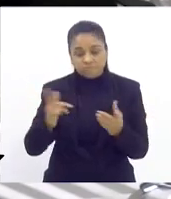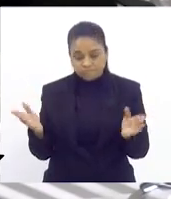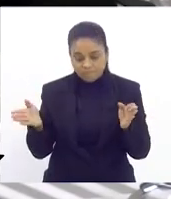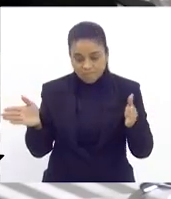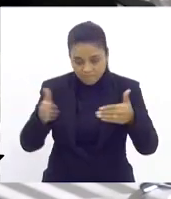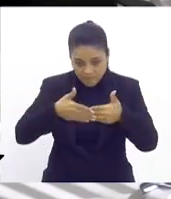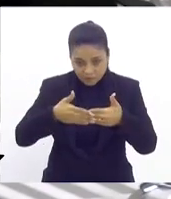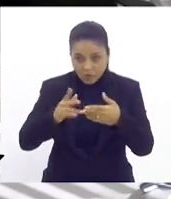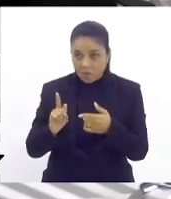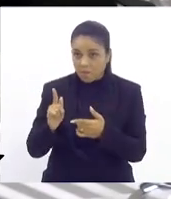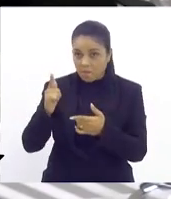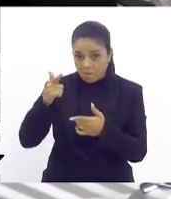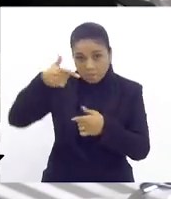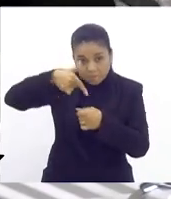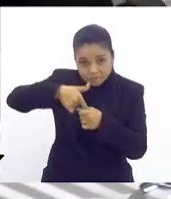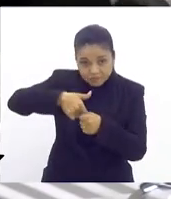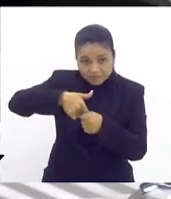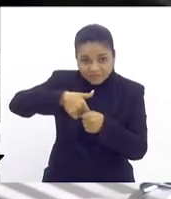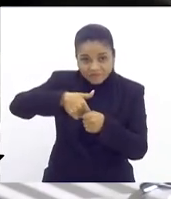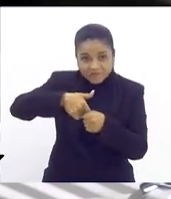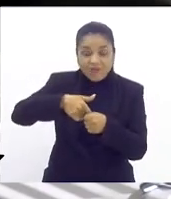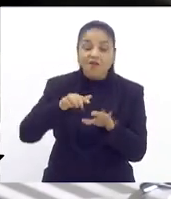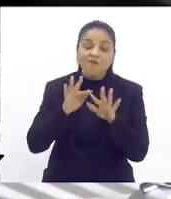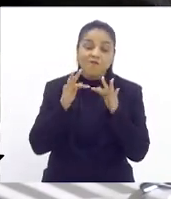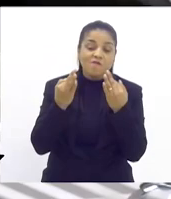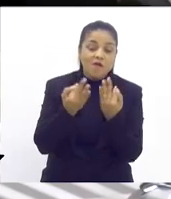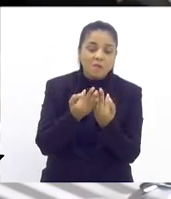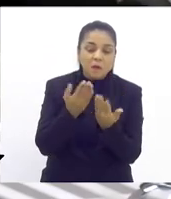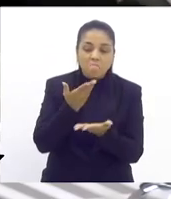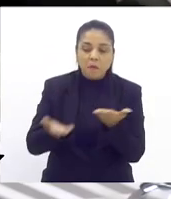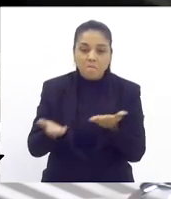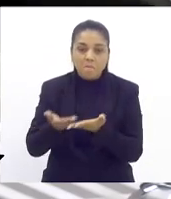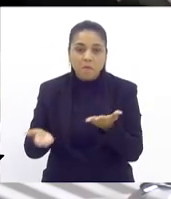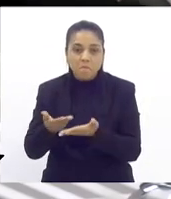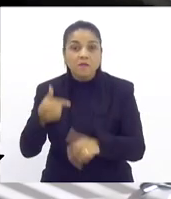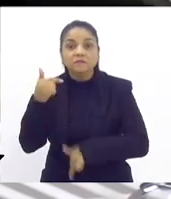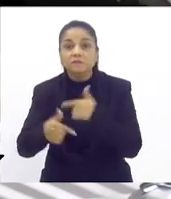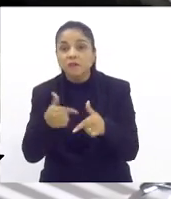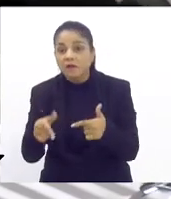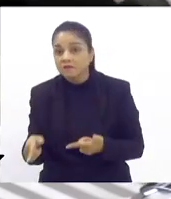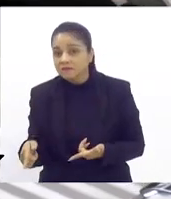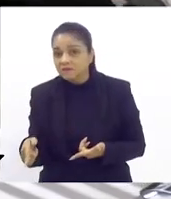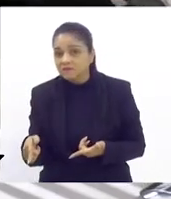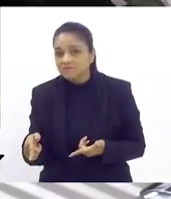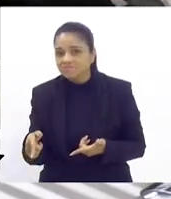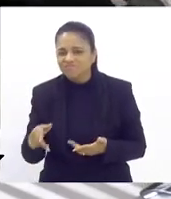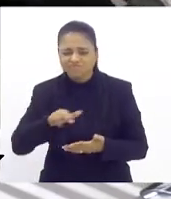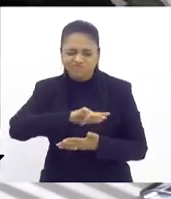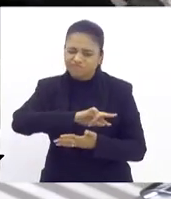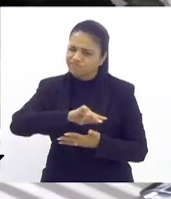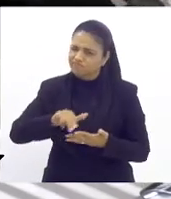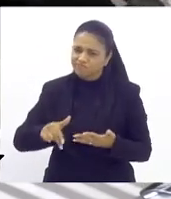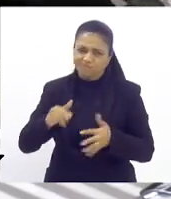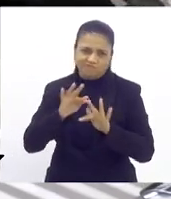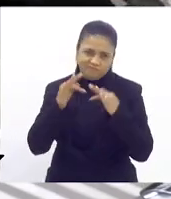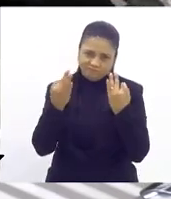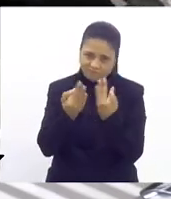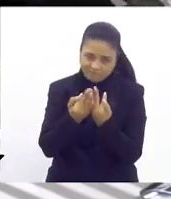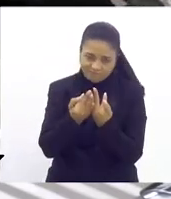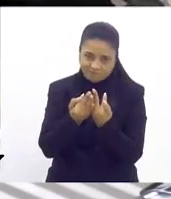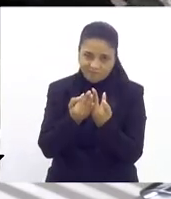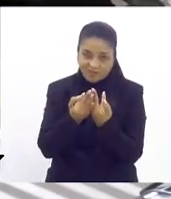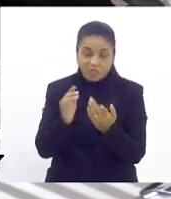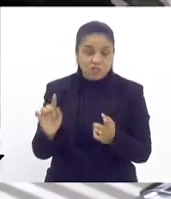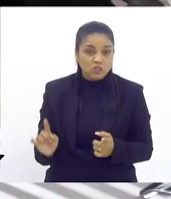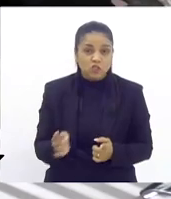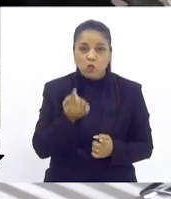quantas famílias deixam de trabalhar ali quantas famílias várias famílias Deputado Rodrigo nós